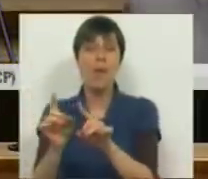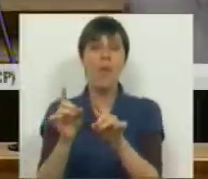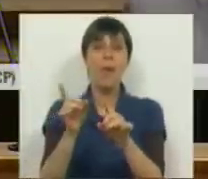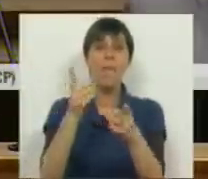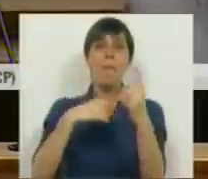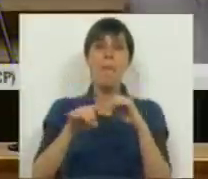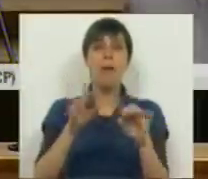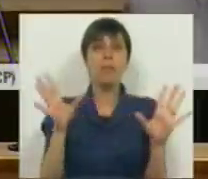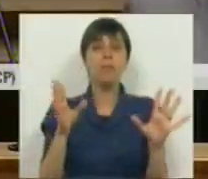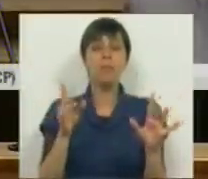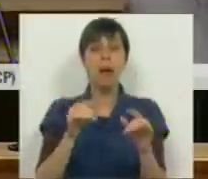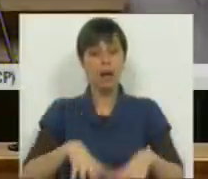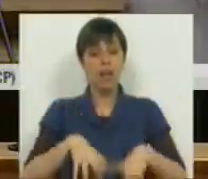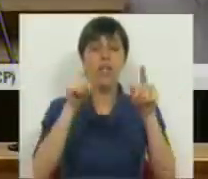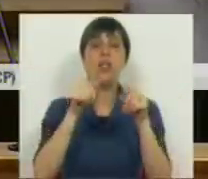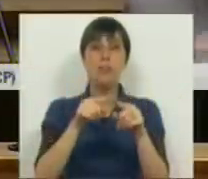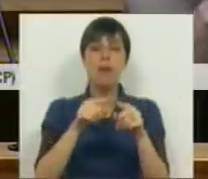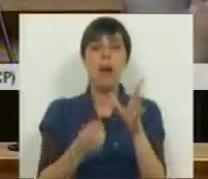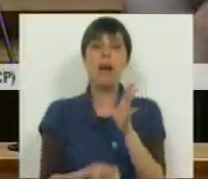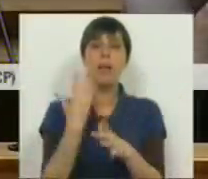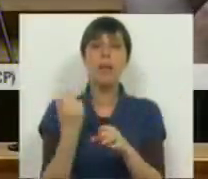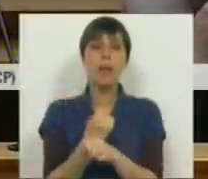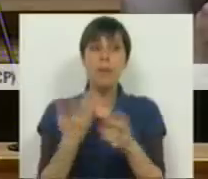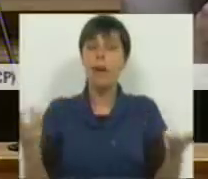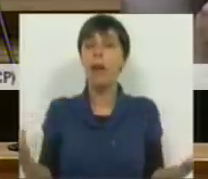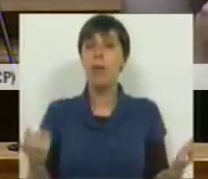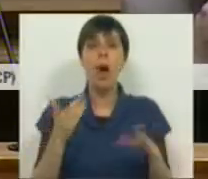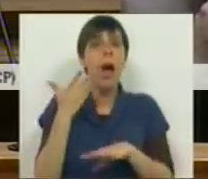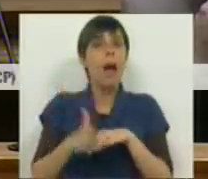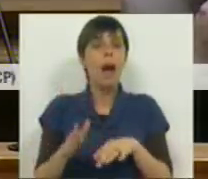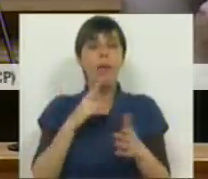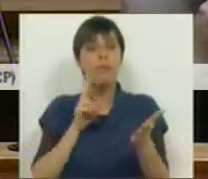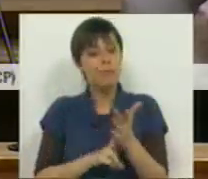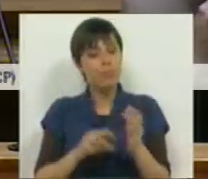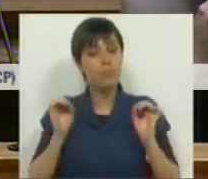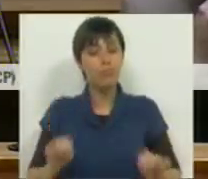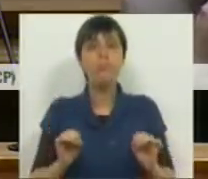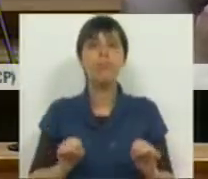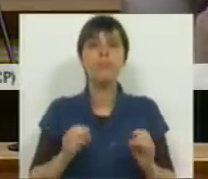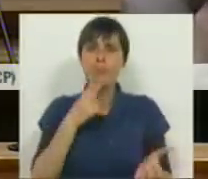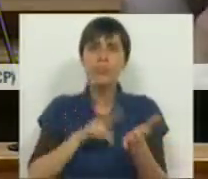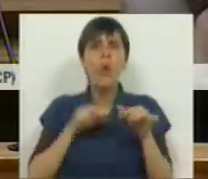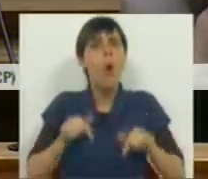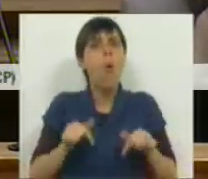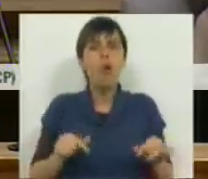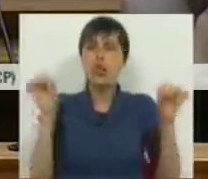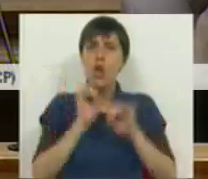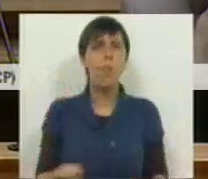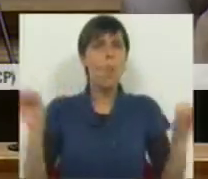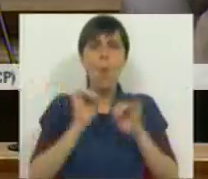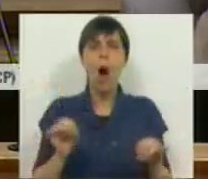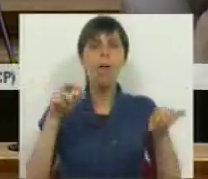certeza, mas comeu o plano de crescimento e de criação de emprego. Não resta hoje absolutamente